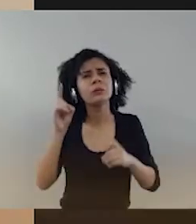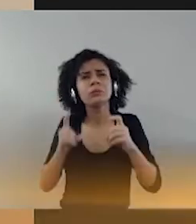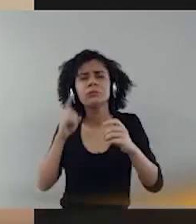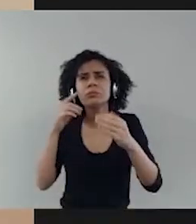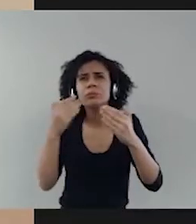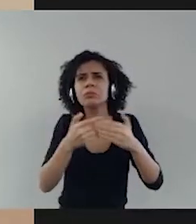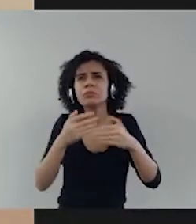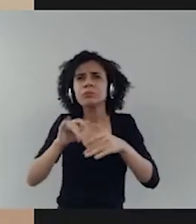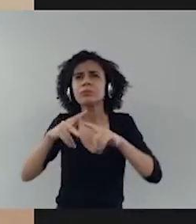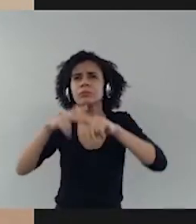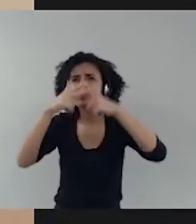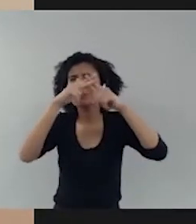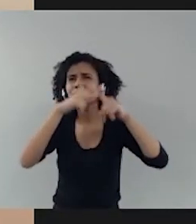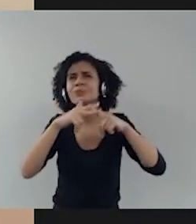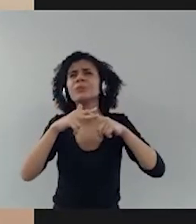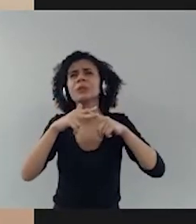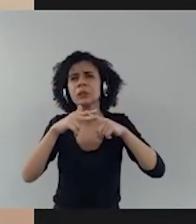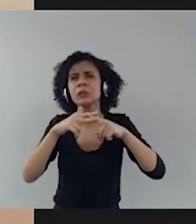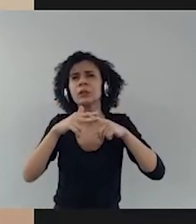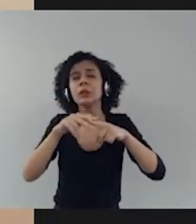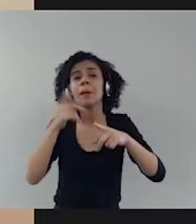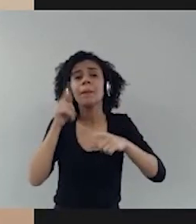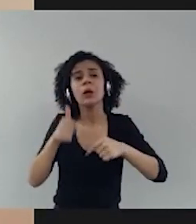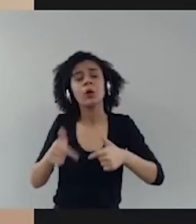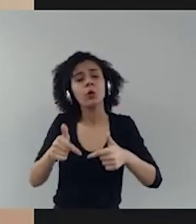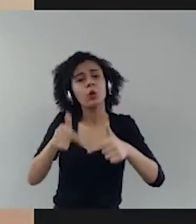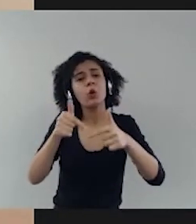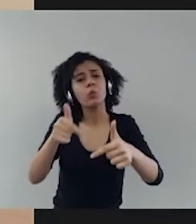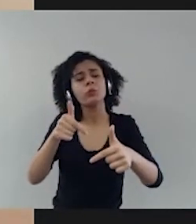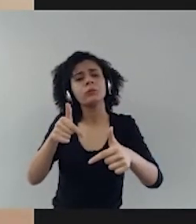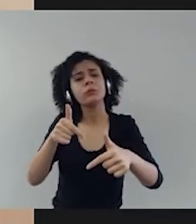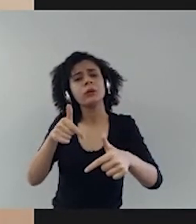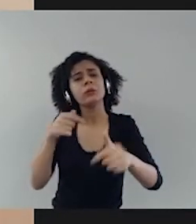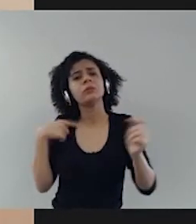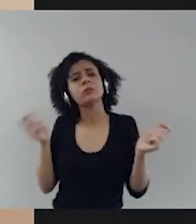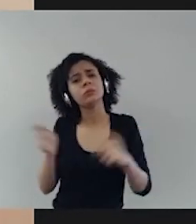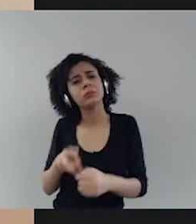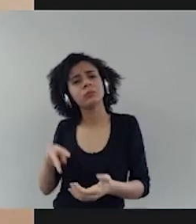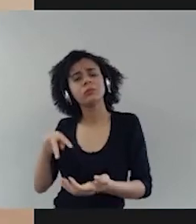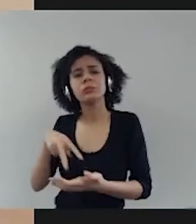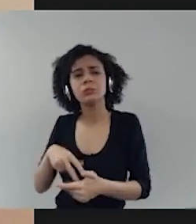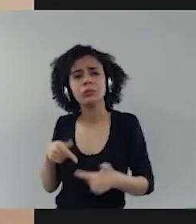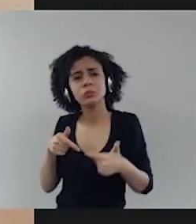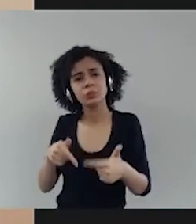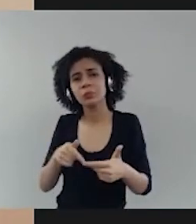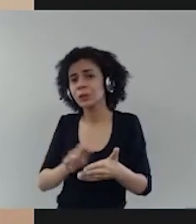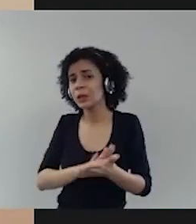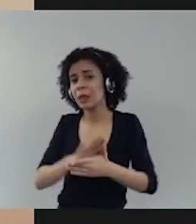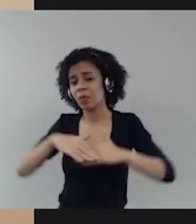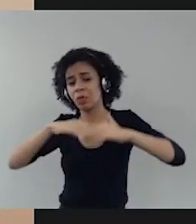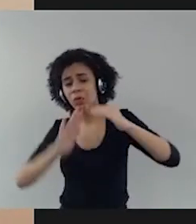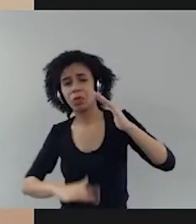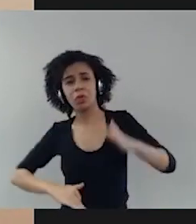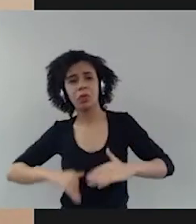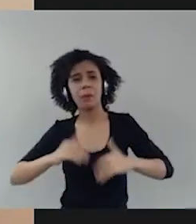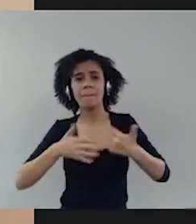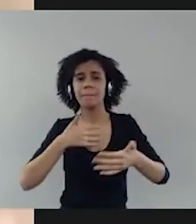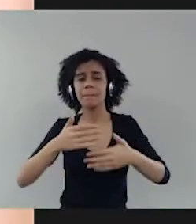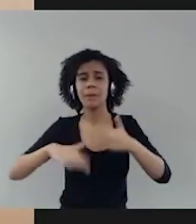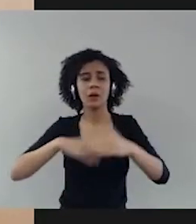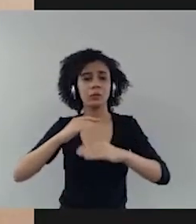novas competências para fazer esse enfrentamento e que possamos fazer enfrentamento sem desequilibrar, ao